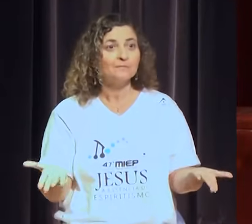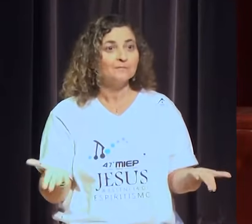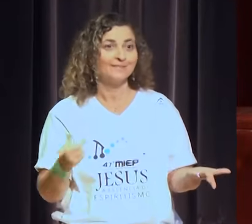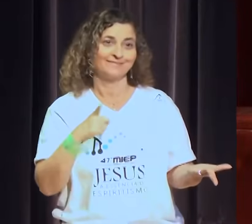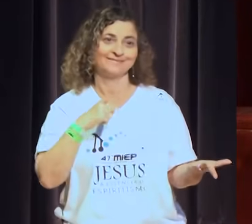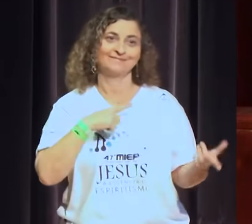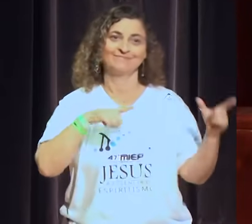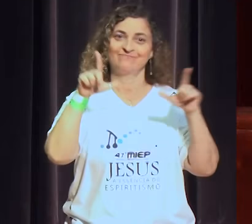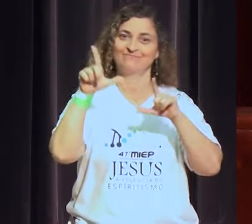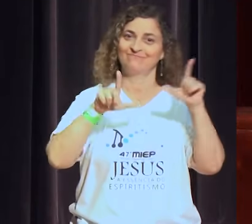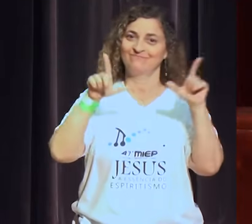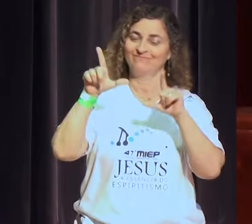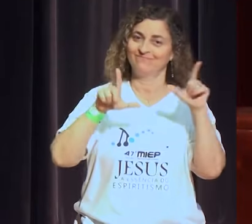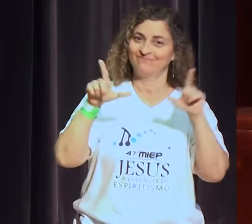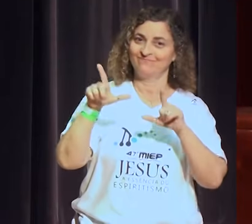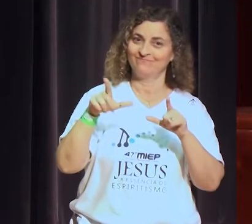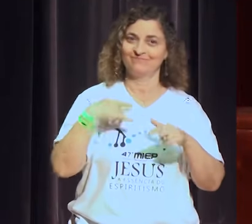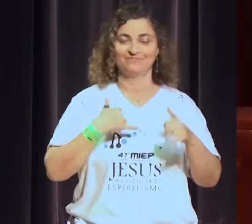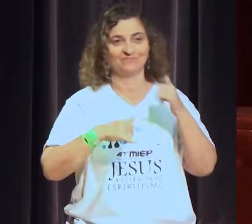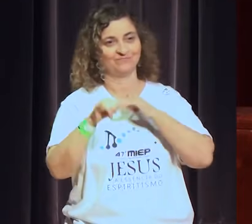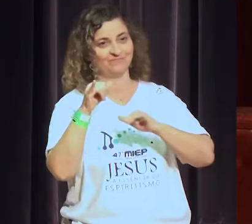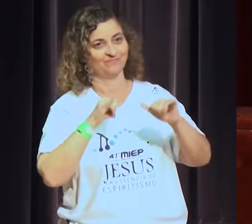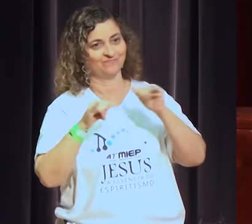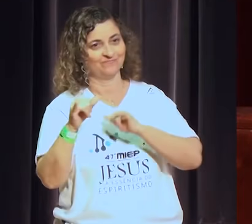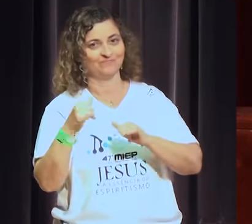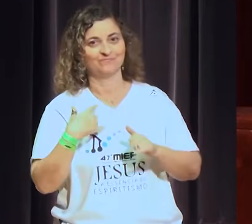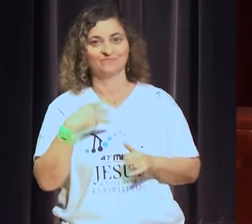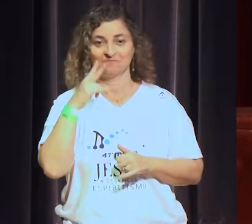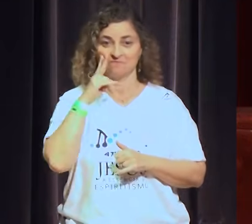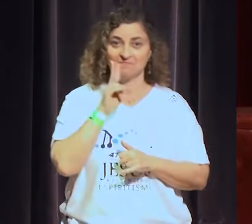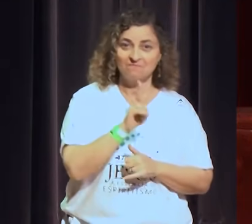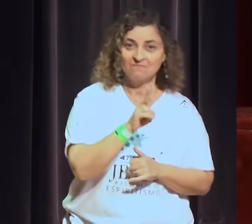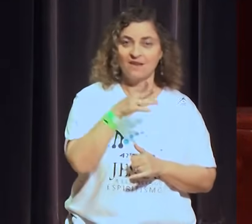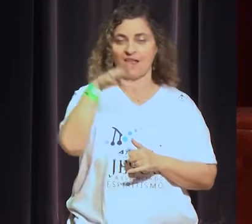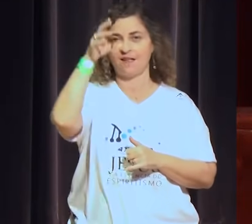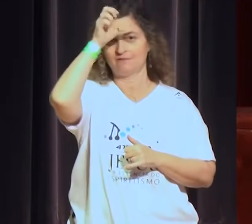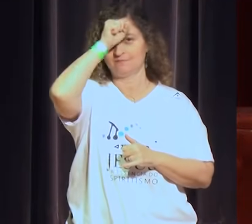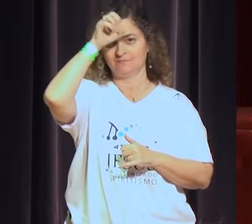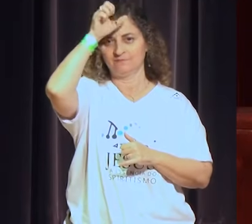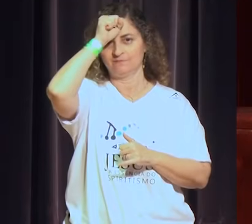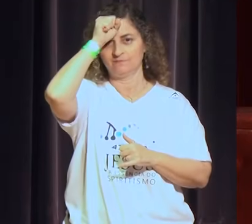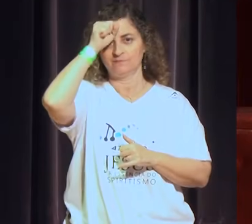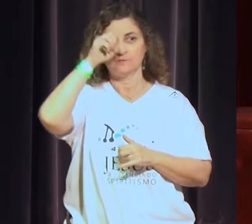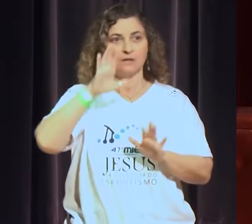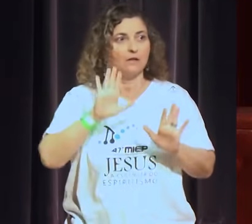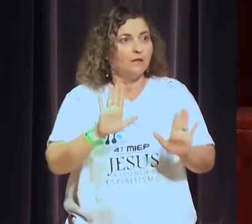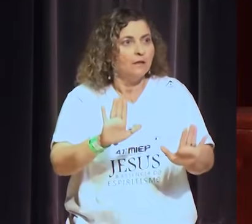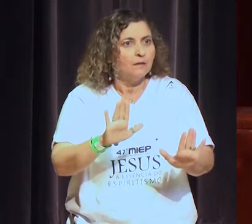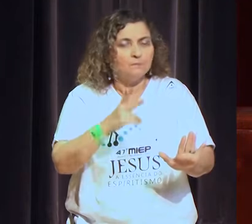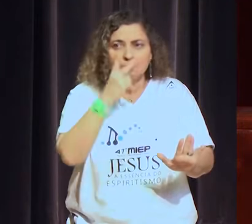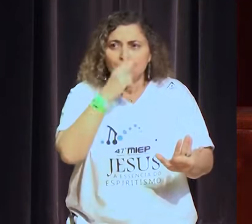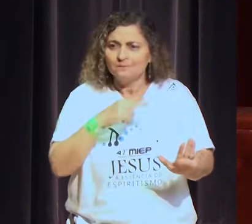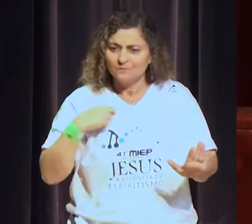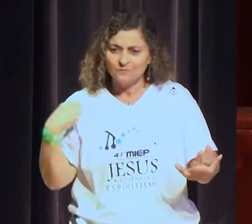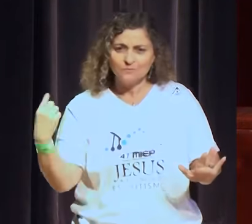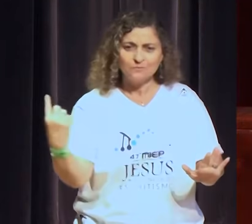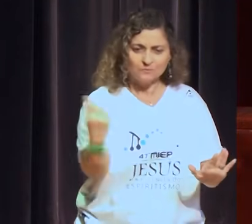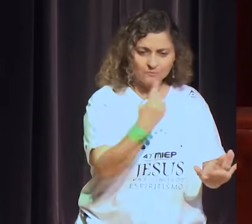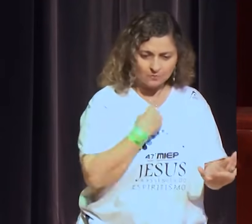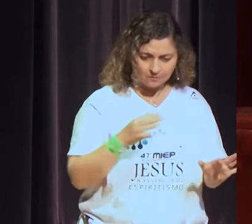Netflix, né? Bóson de Higgs. Nós divinizamos uma partícula.